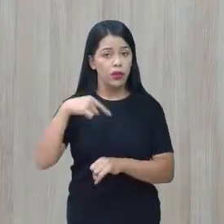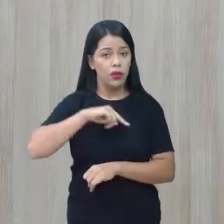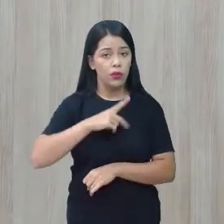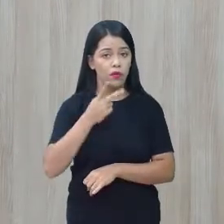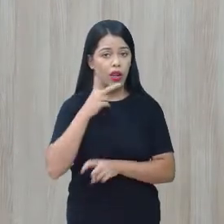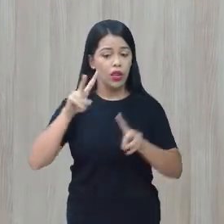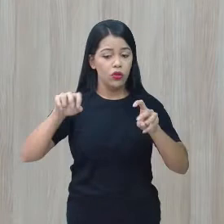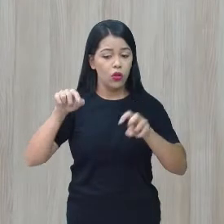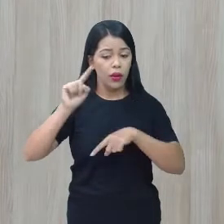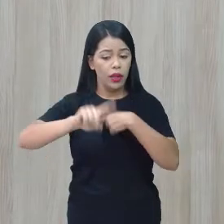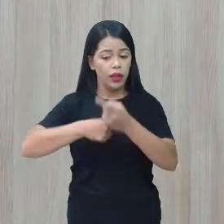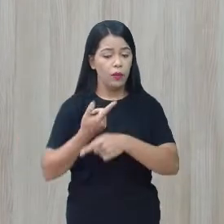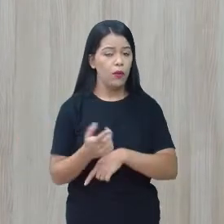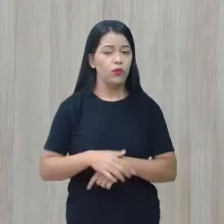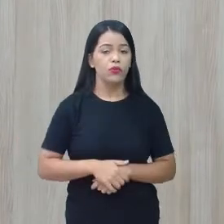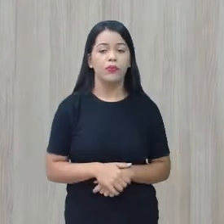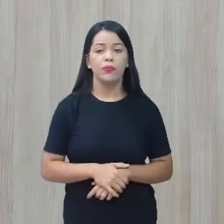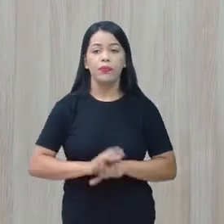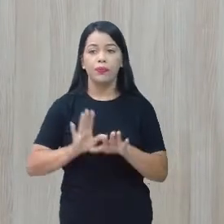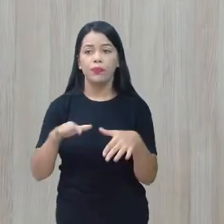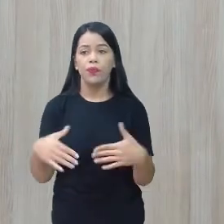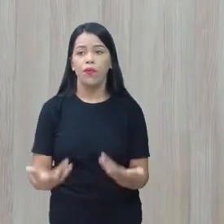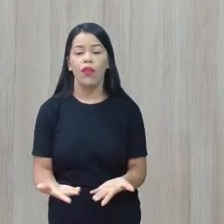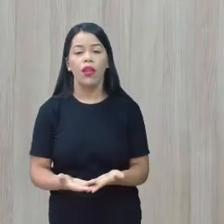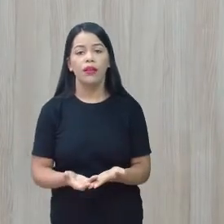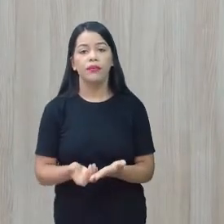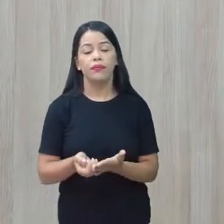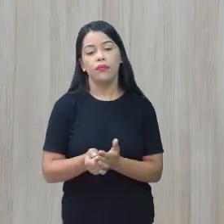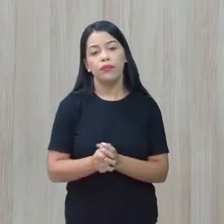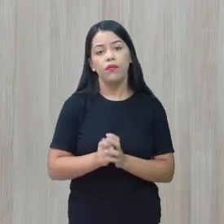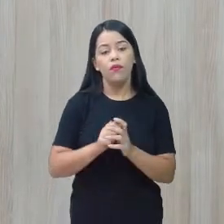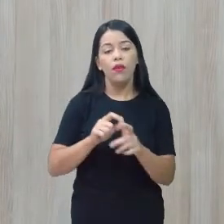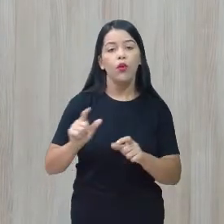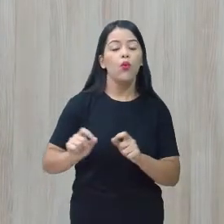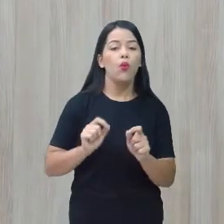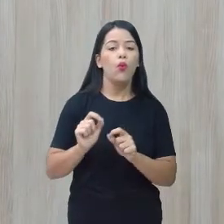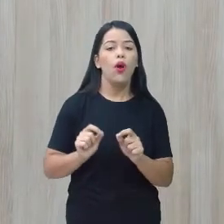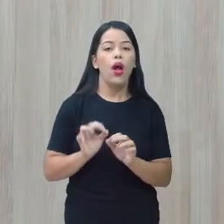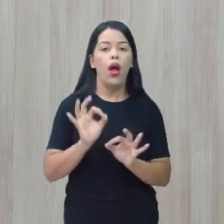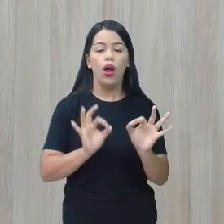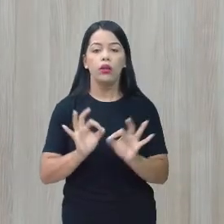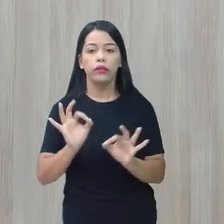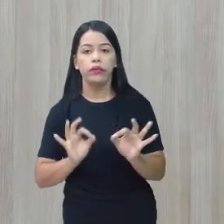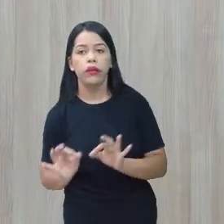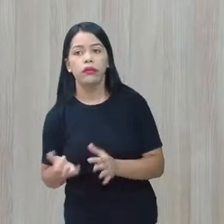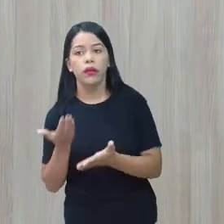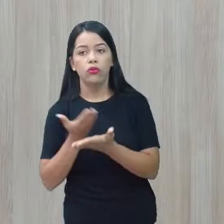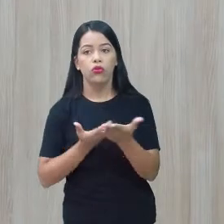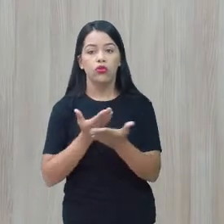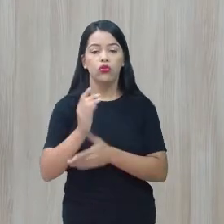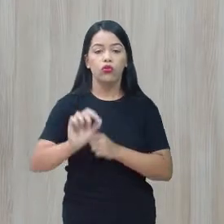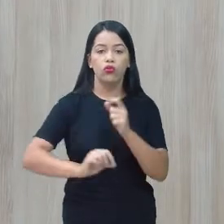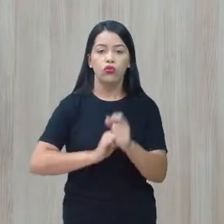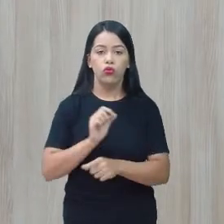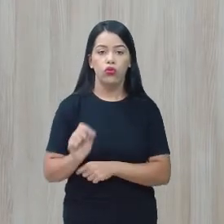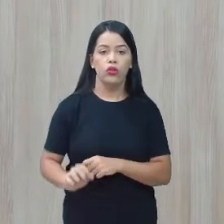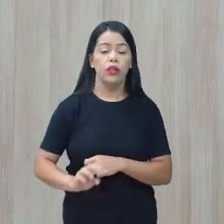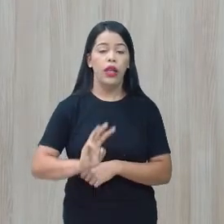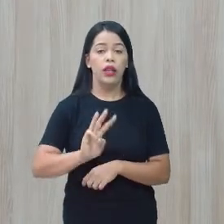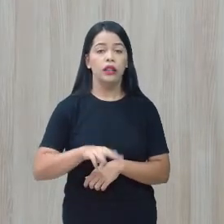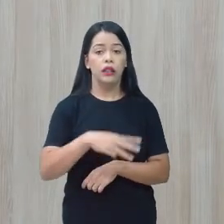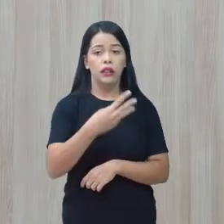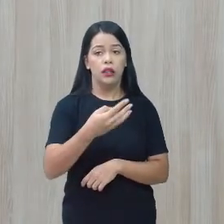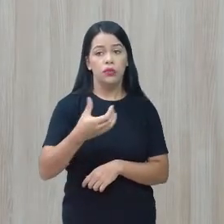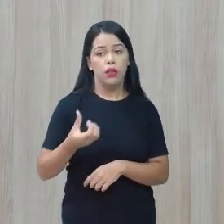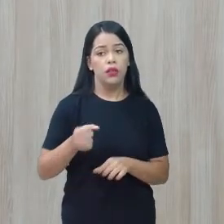tá certo? O plano de estudo que a gente vai utilizar para a nossa aula é o da 32ª semana, tá? A gente utilizou, né, as 2 primeiras aulas